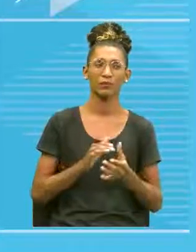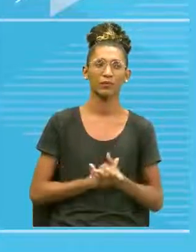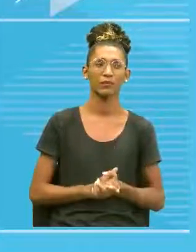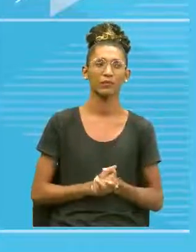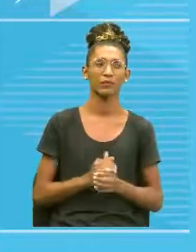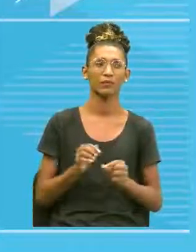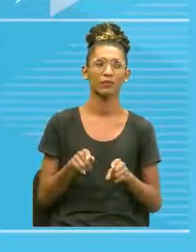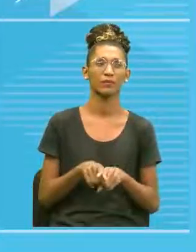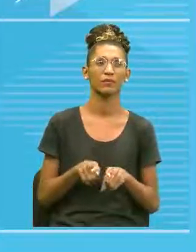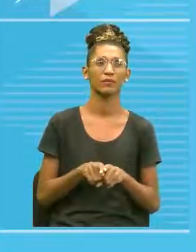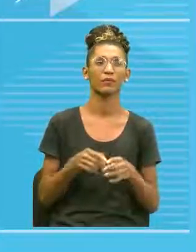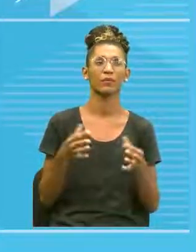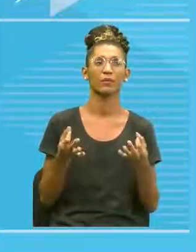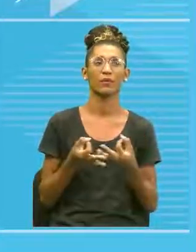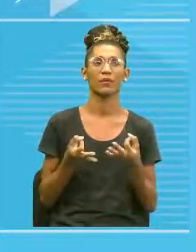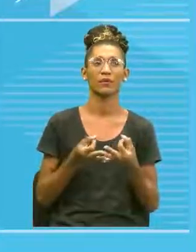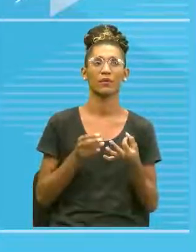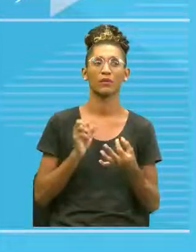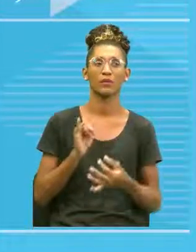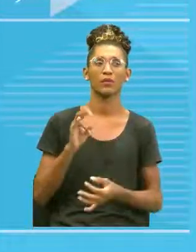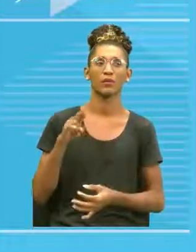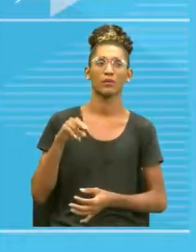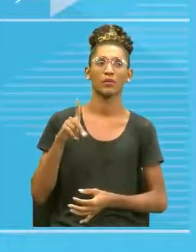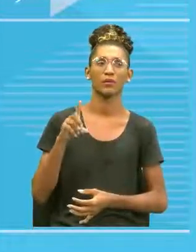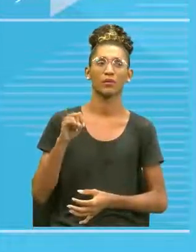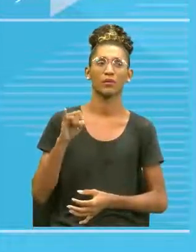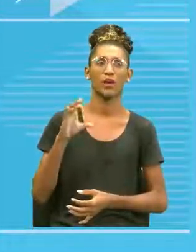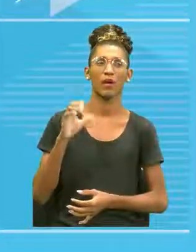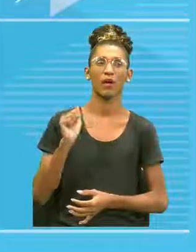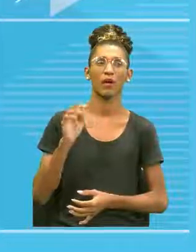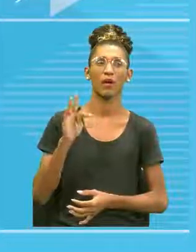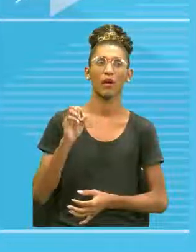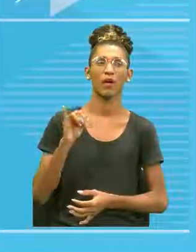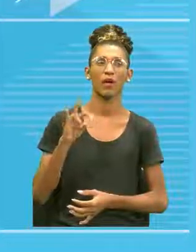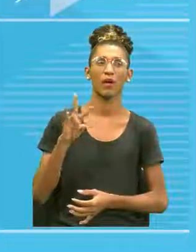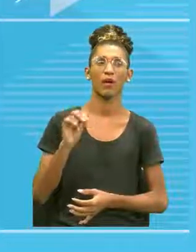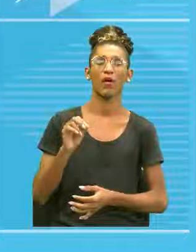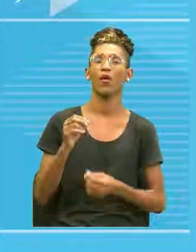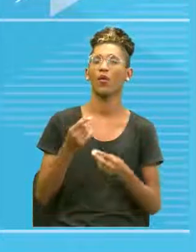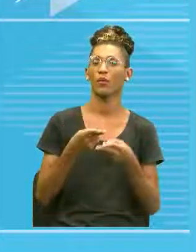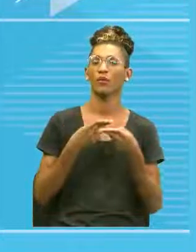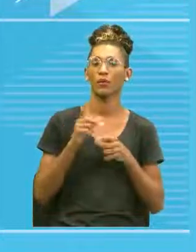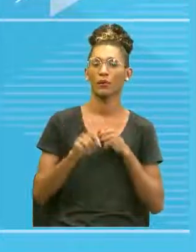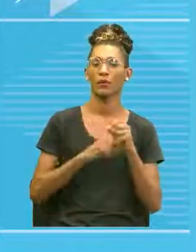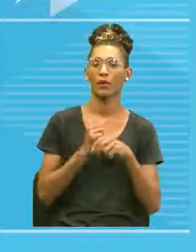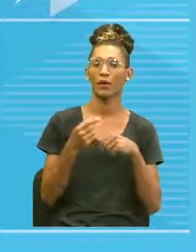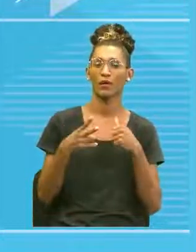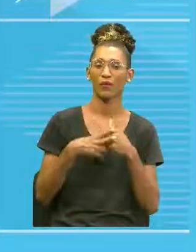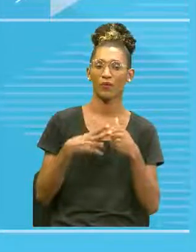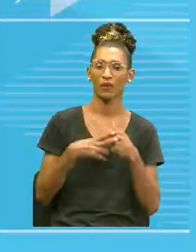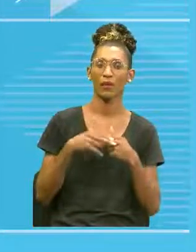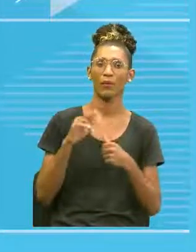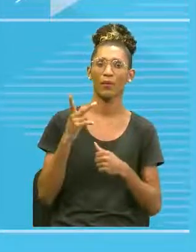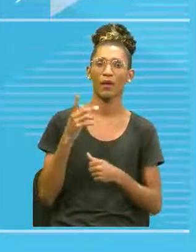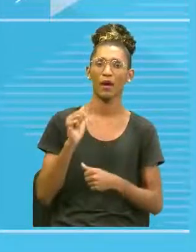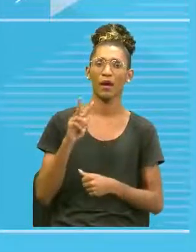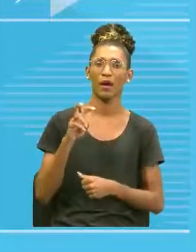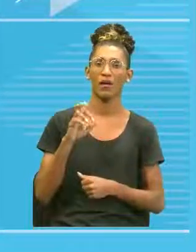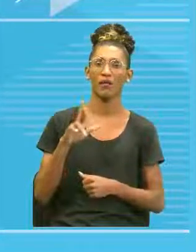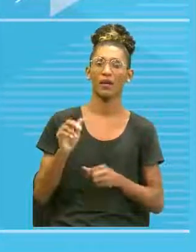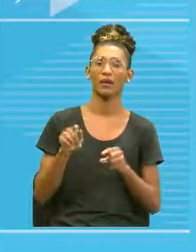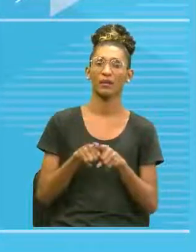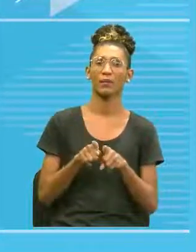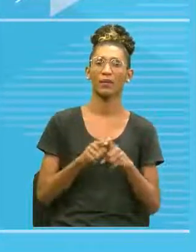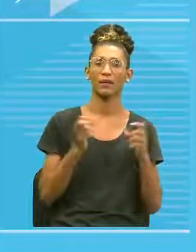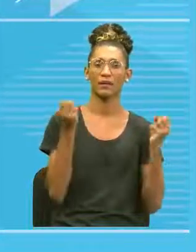e do indicativo usamos o verbo haver E aí ele explica em